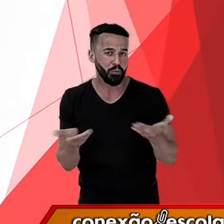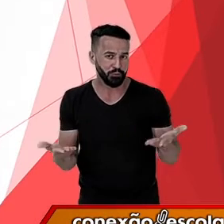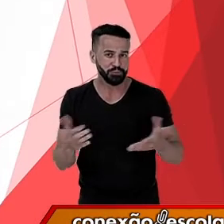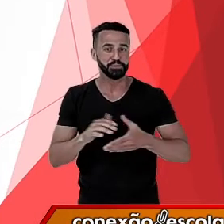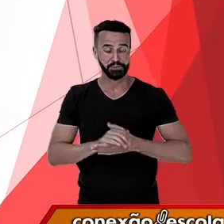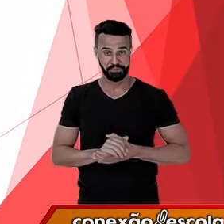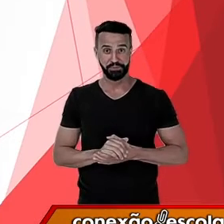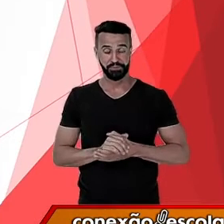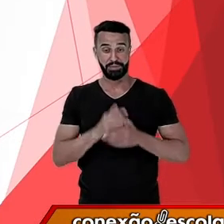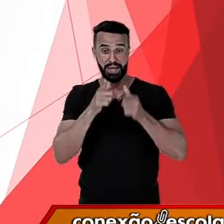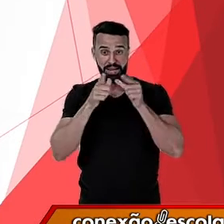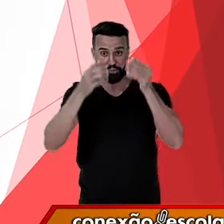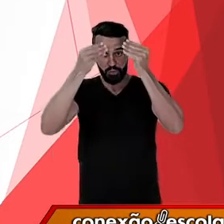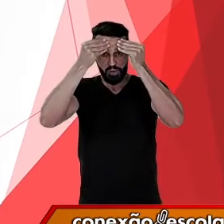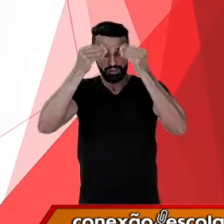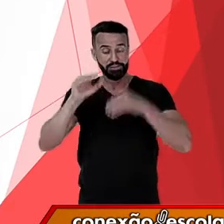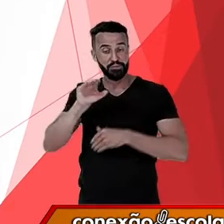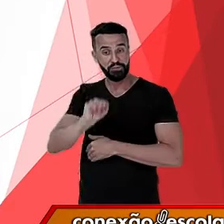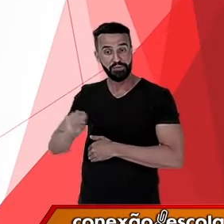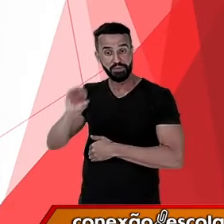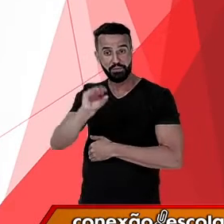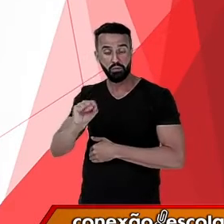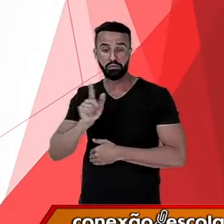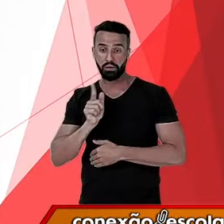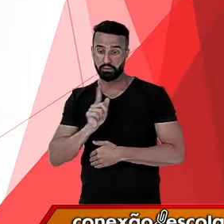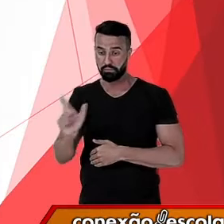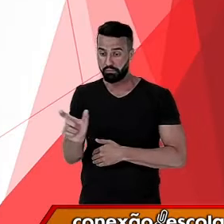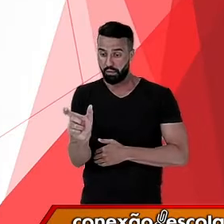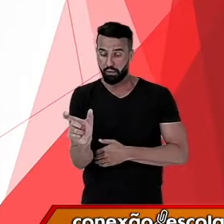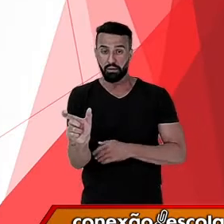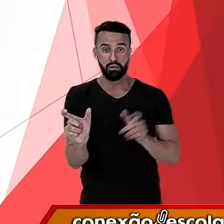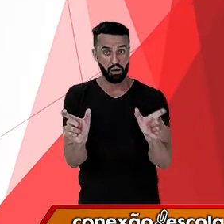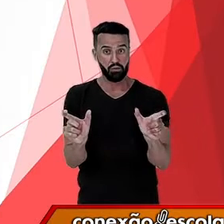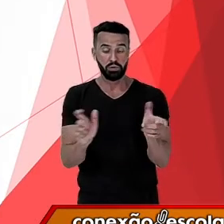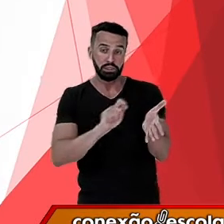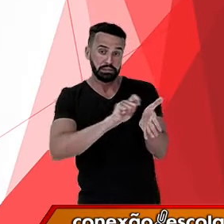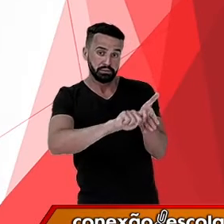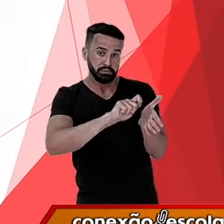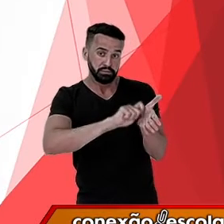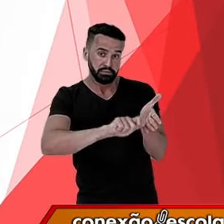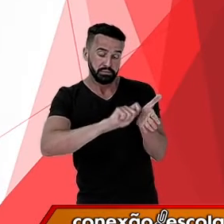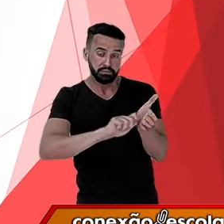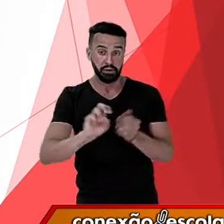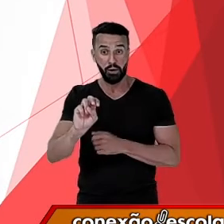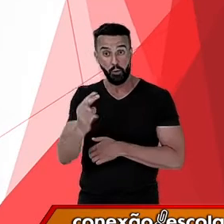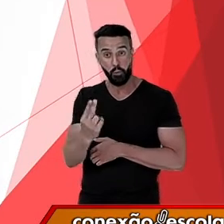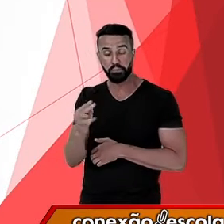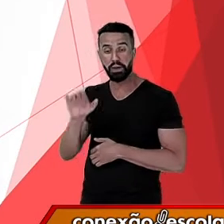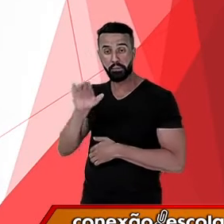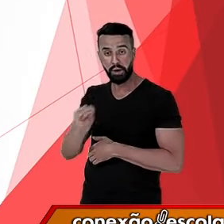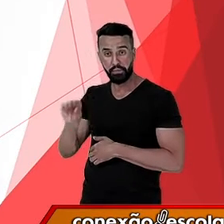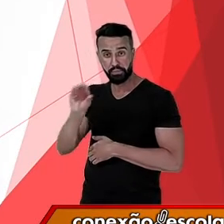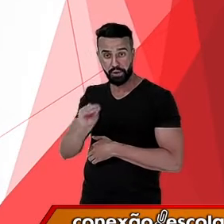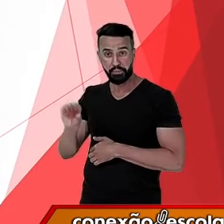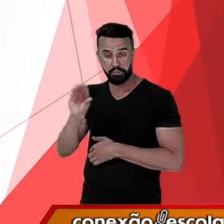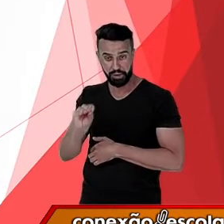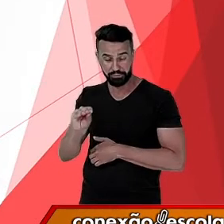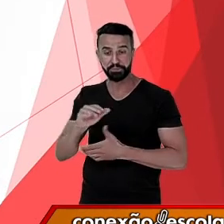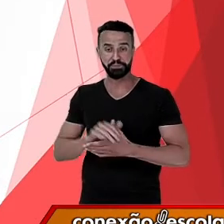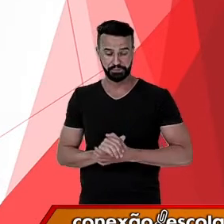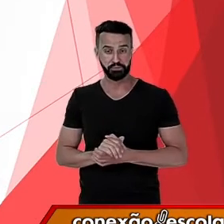aquela em que nós utilizamos a palavra, seja ela escrita ou falada. E a linguagem não verbal é quando